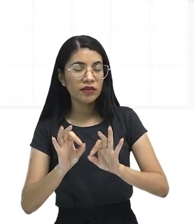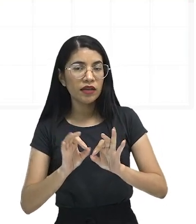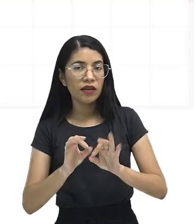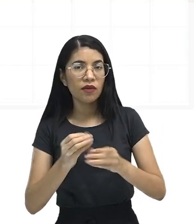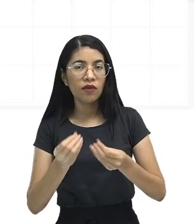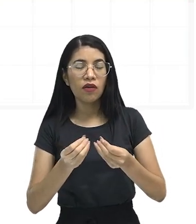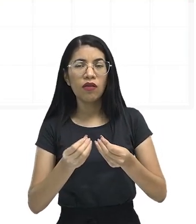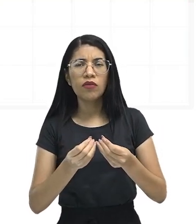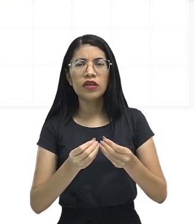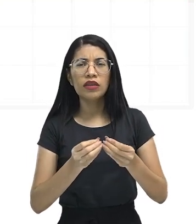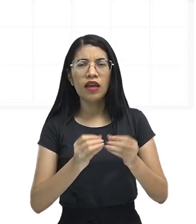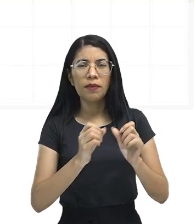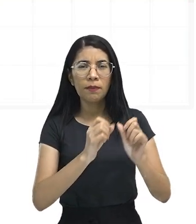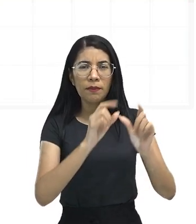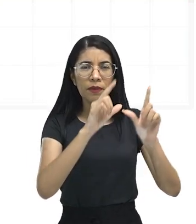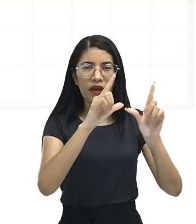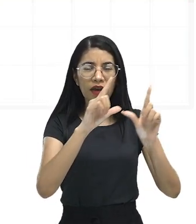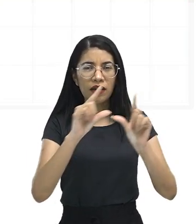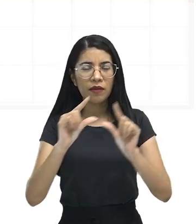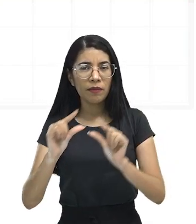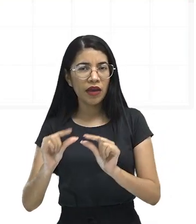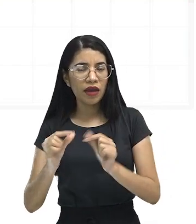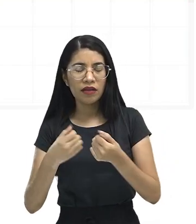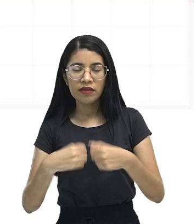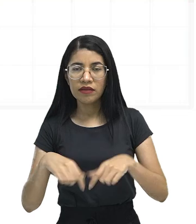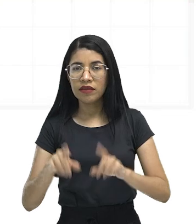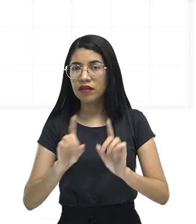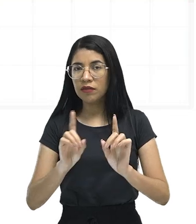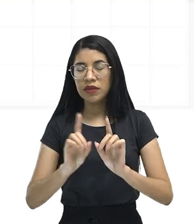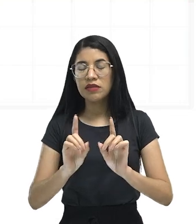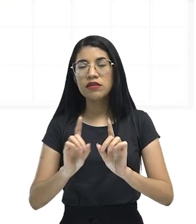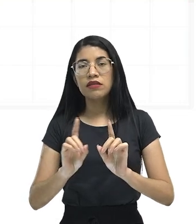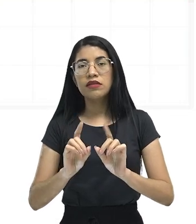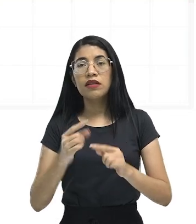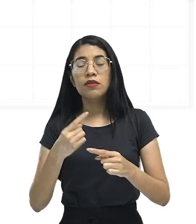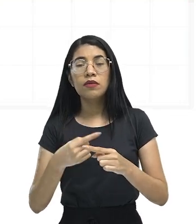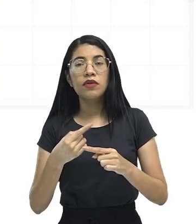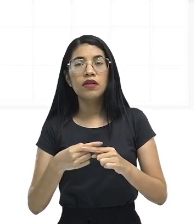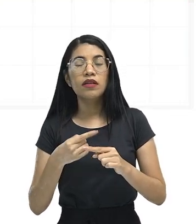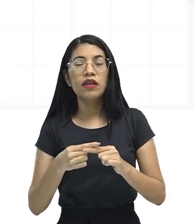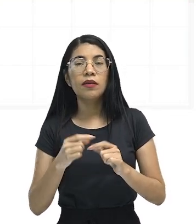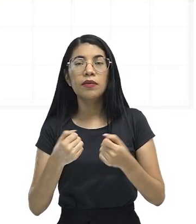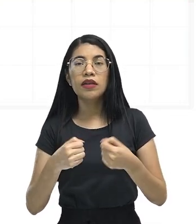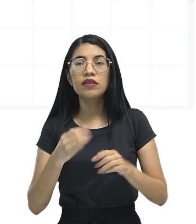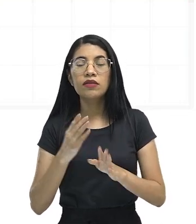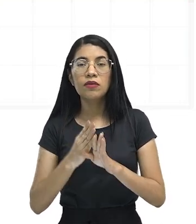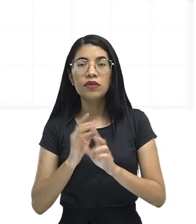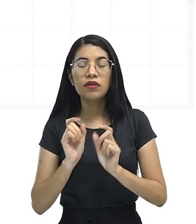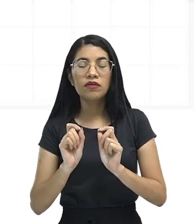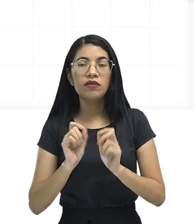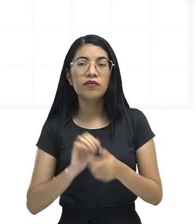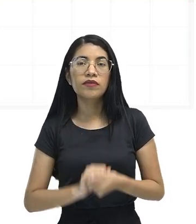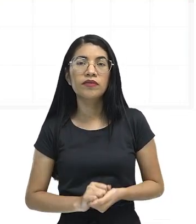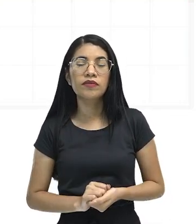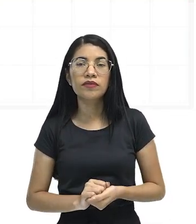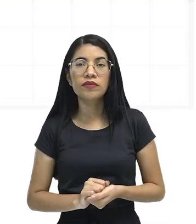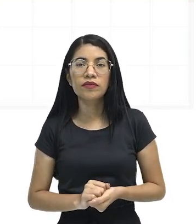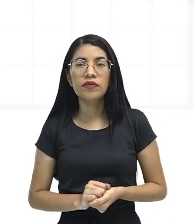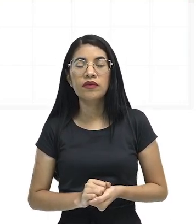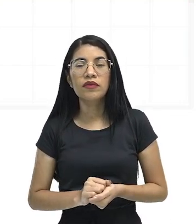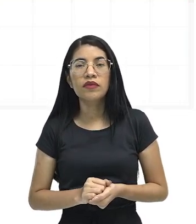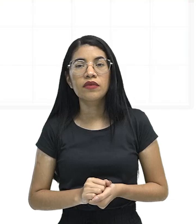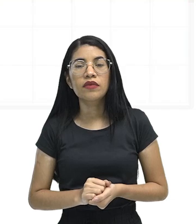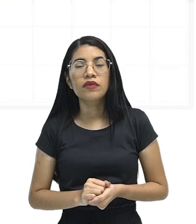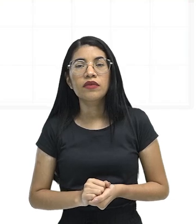os valores em ordem crescente ou decrescente? Não, né, pessoal? Não precisa porque no caso aqui desse somatório,